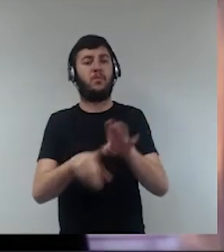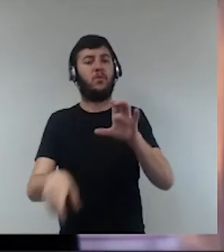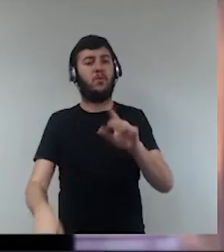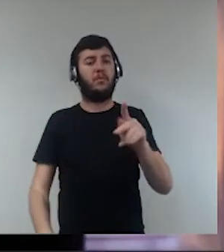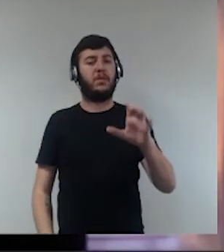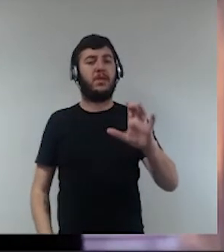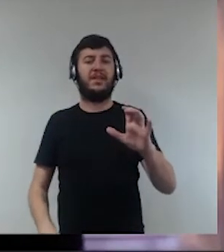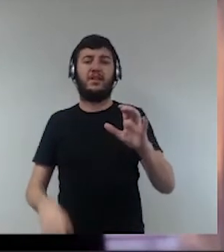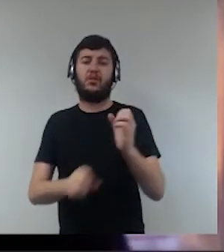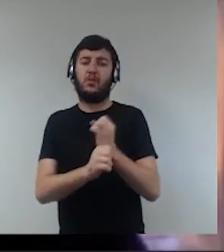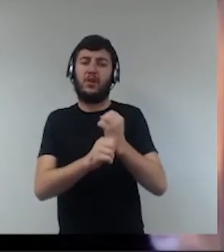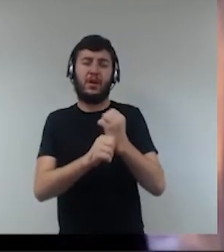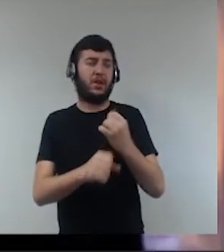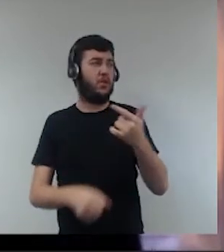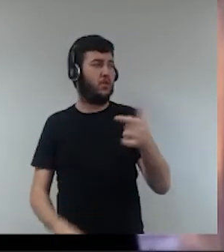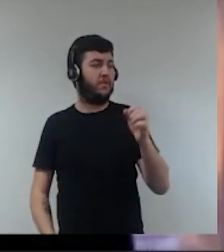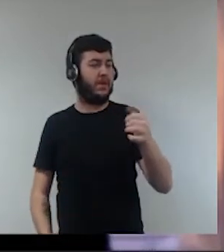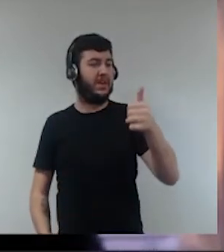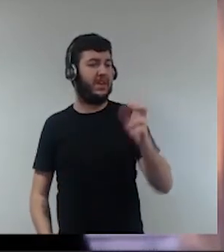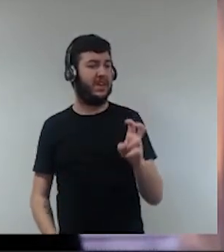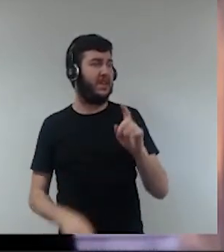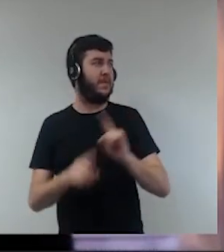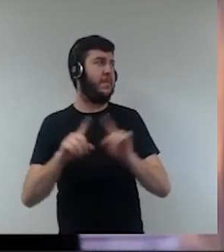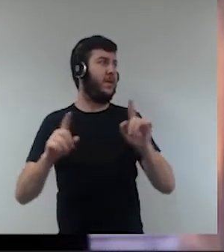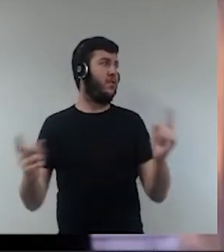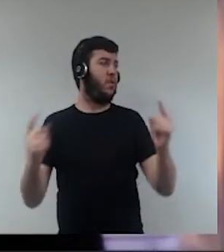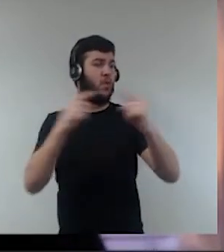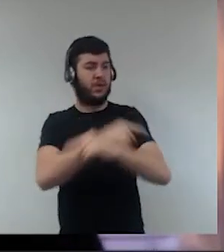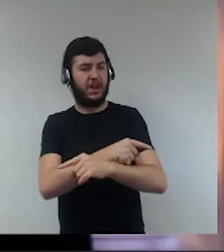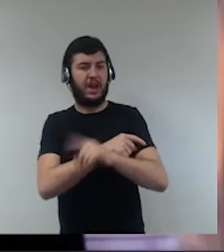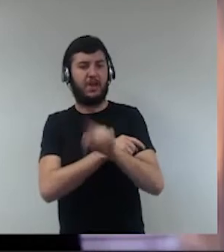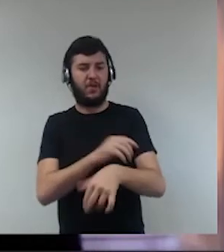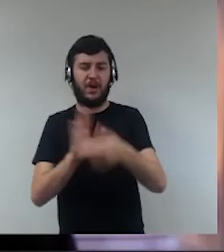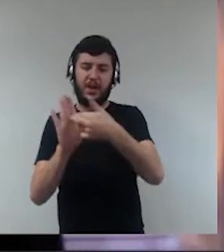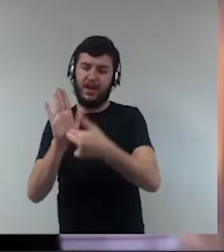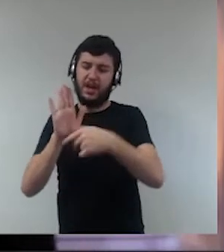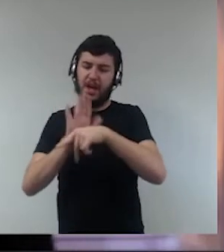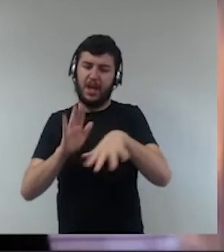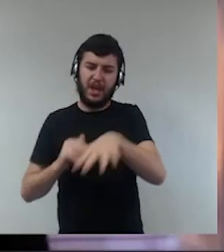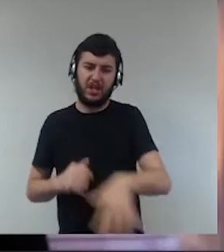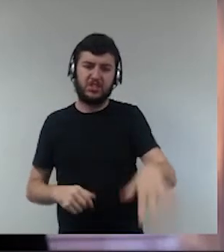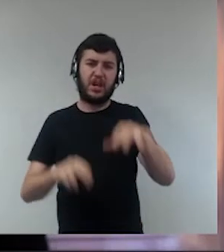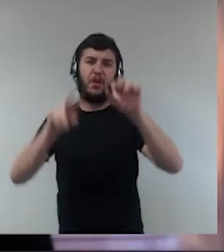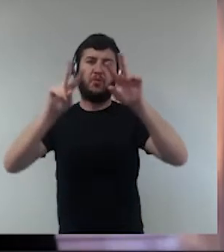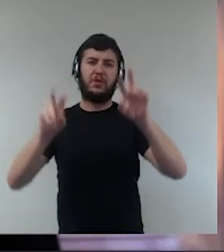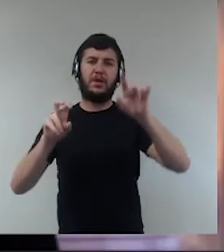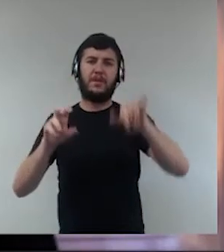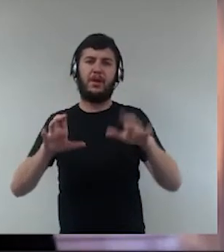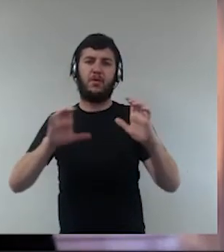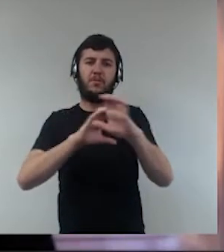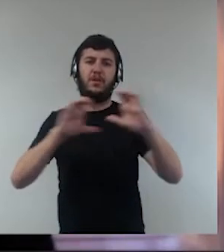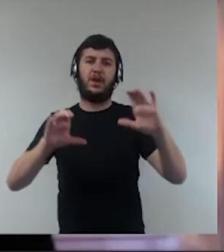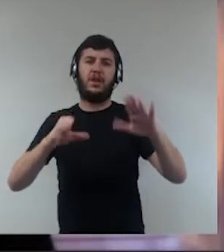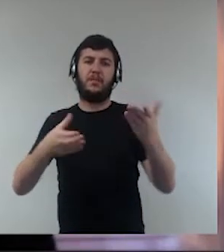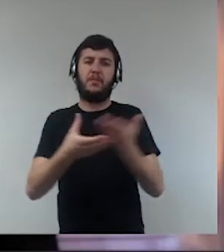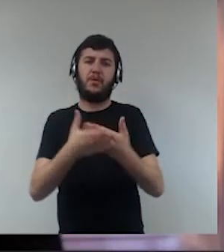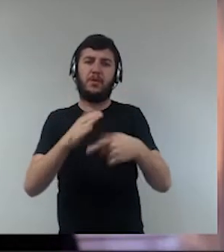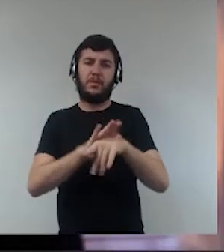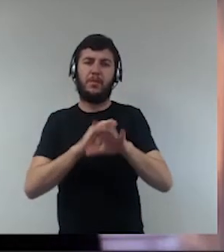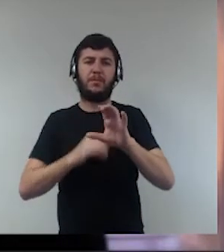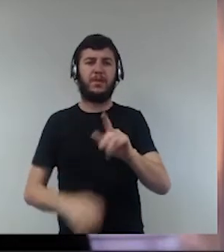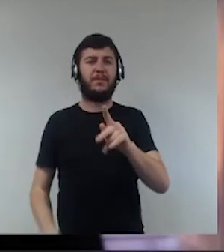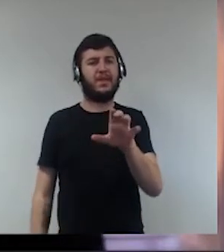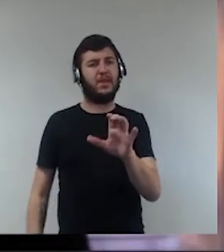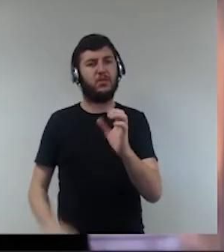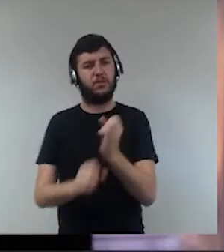2015, desde que, obviamente, não contrarie nenhuma regra geral sobre comunicação processual no CPC de 2015.